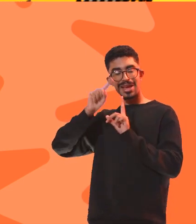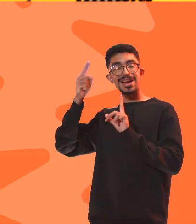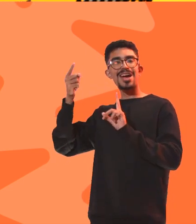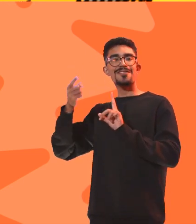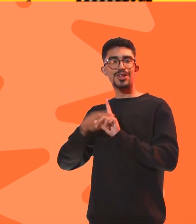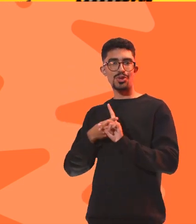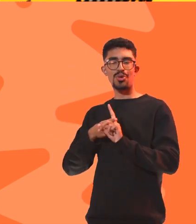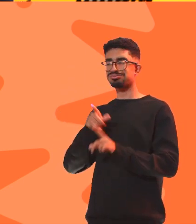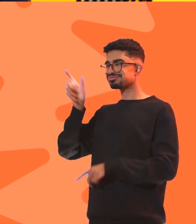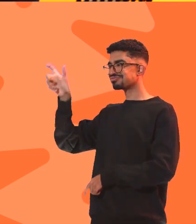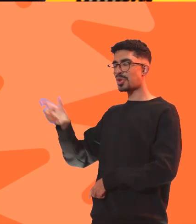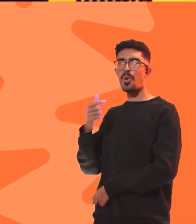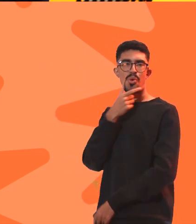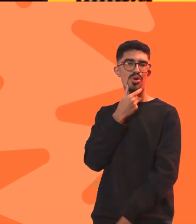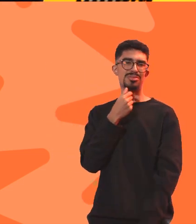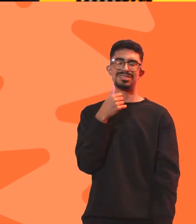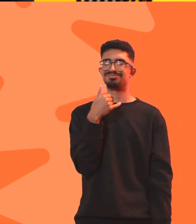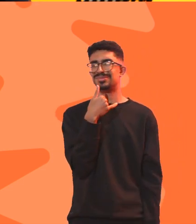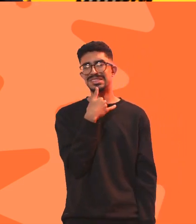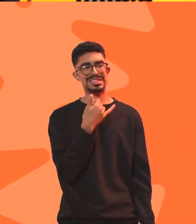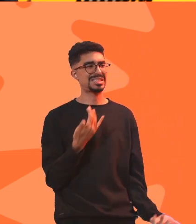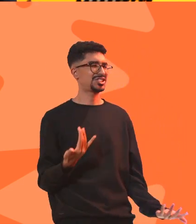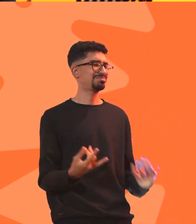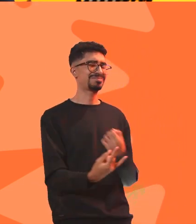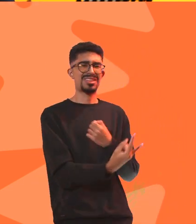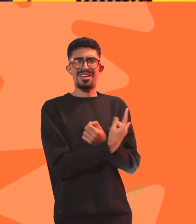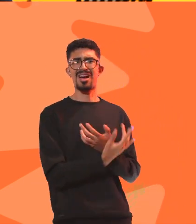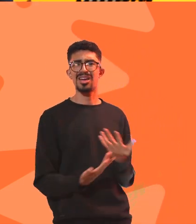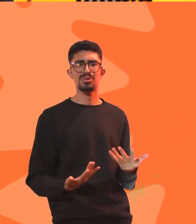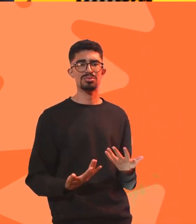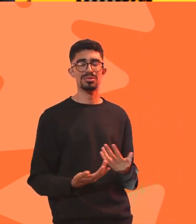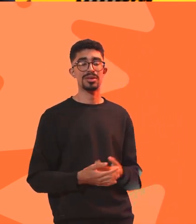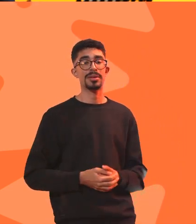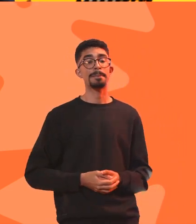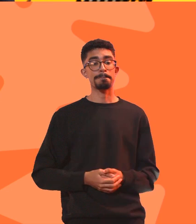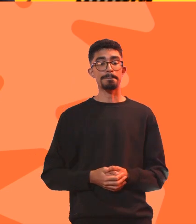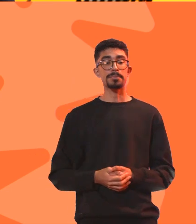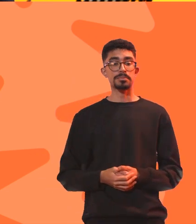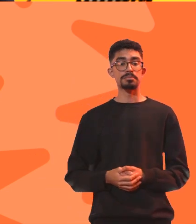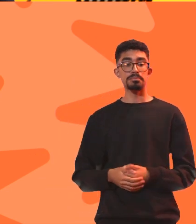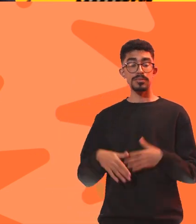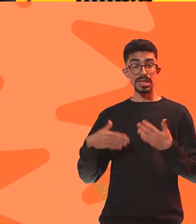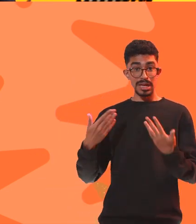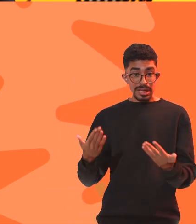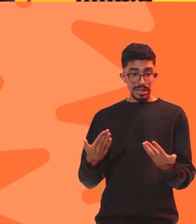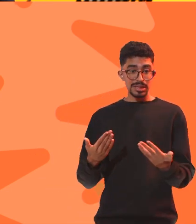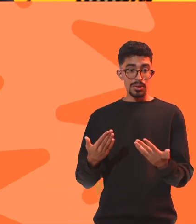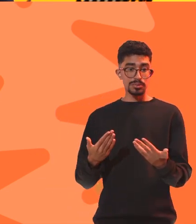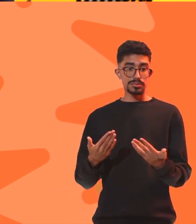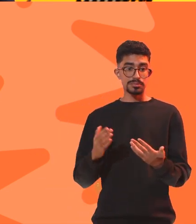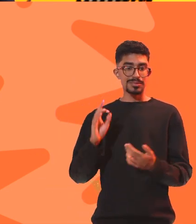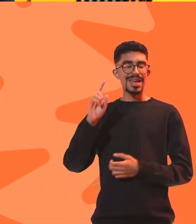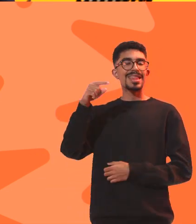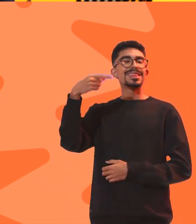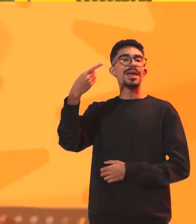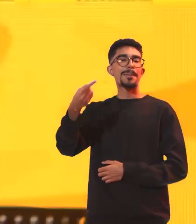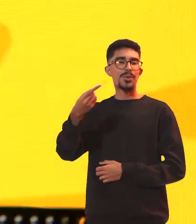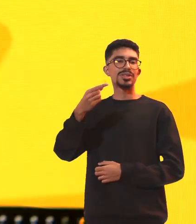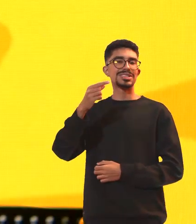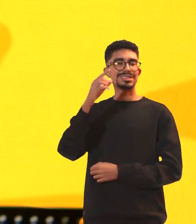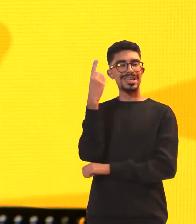Davi mandou que a trouxessem para o palácio. Ela se tornou sua mulher e teve um filho dele. Mas o que Davi fez desagradou ao